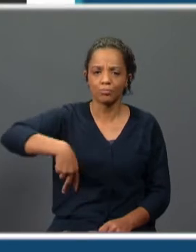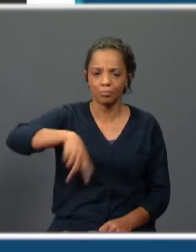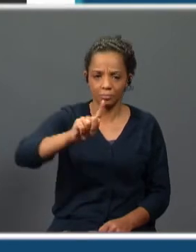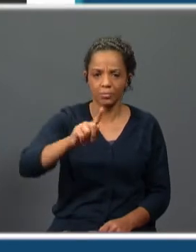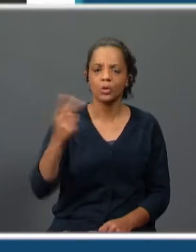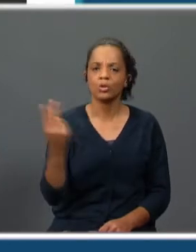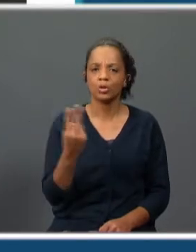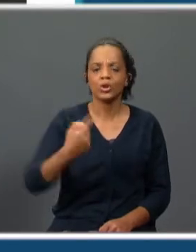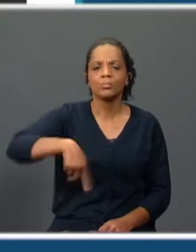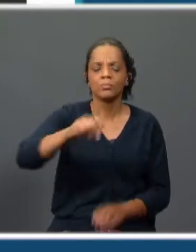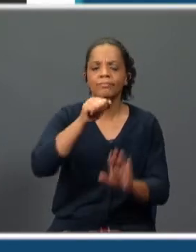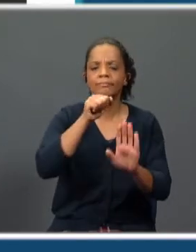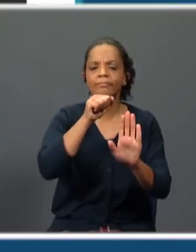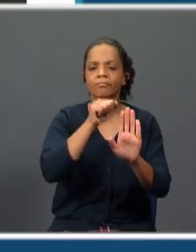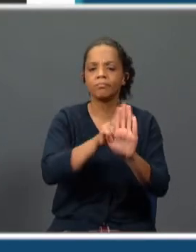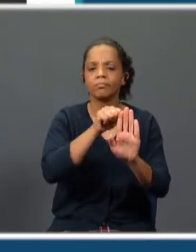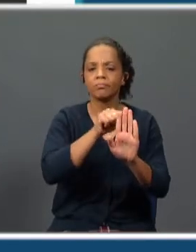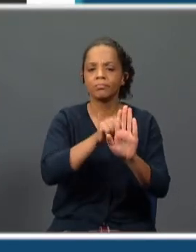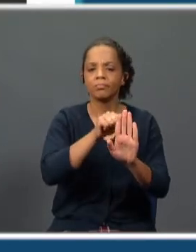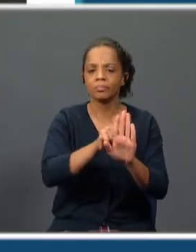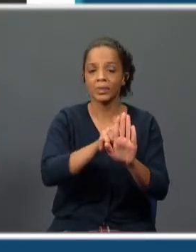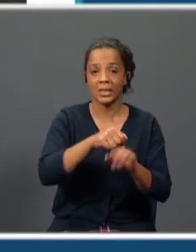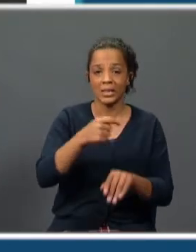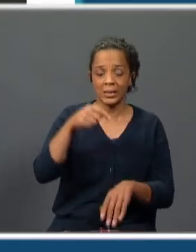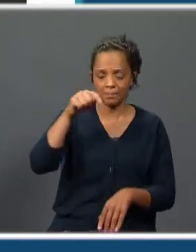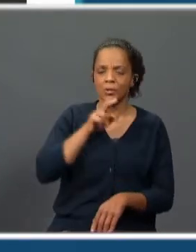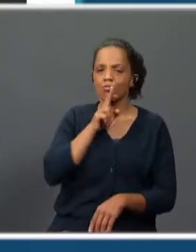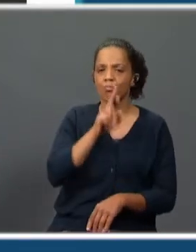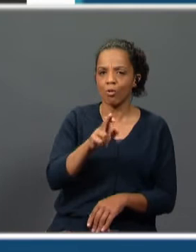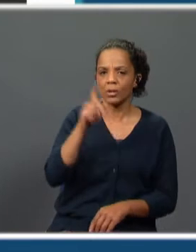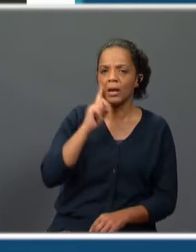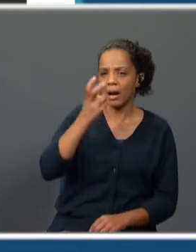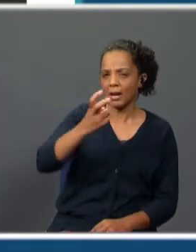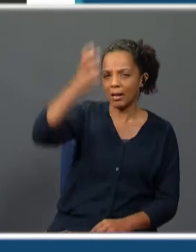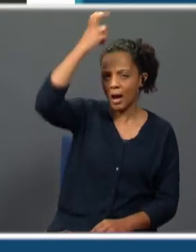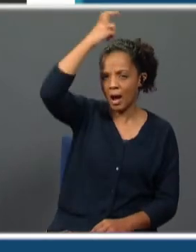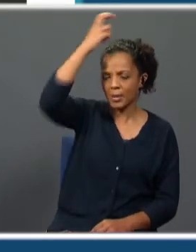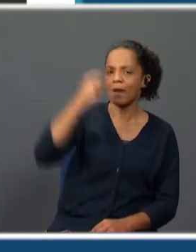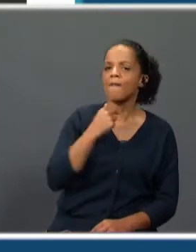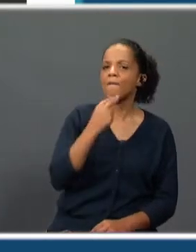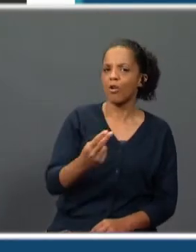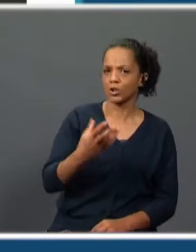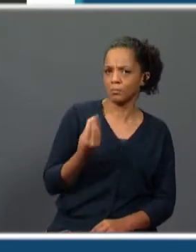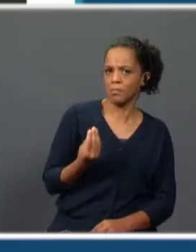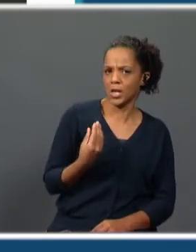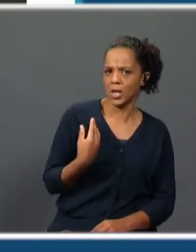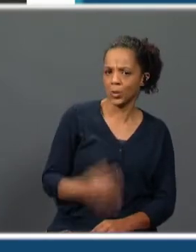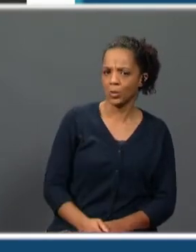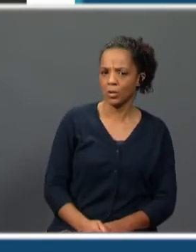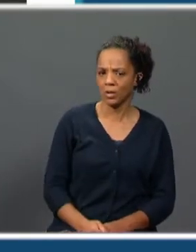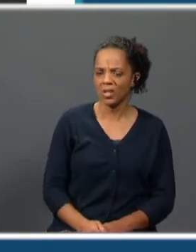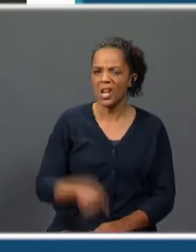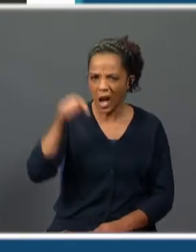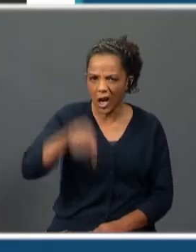Foram os dois e bateram à porta. Respondeu-lhes lá de dentro a cabra cabrês numa voz de meter medo.